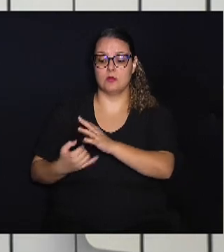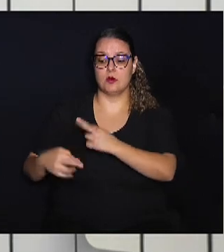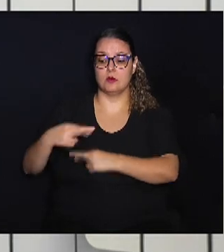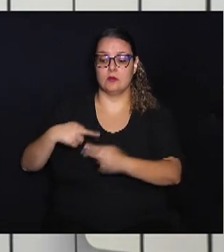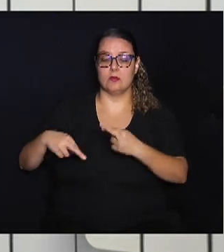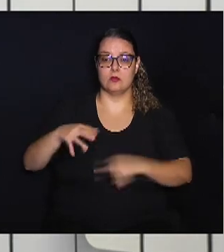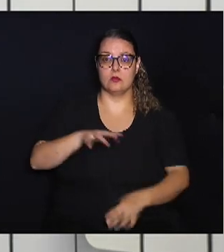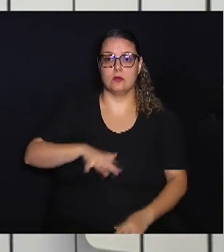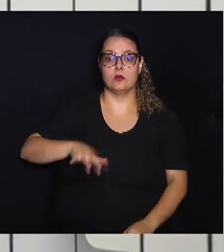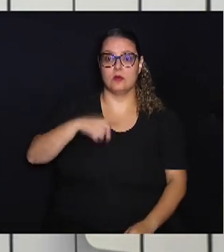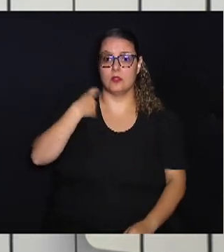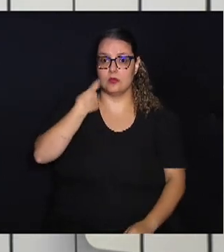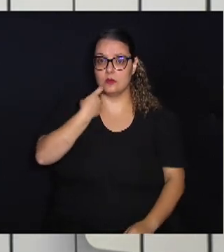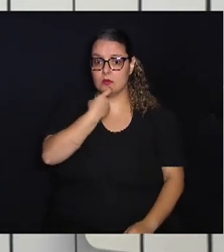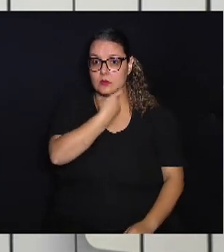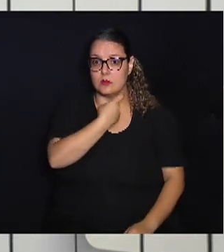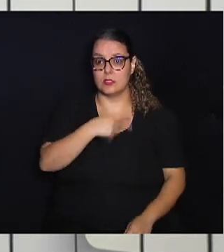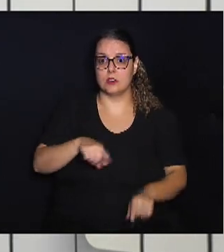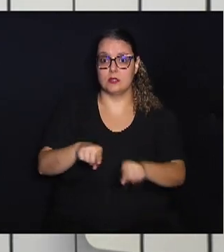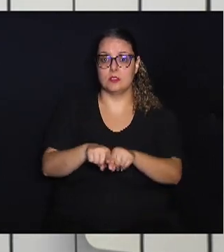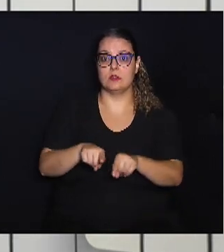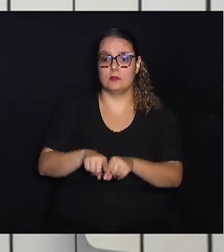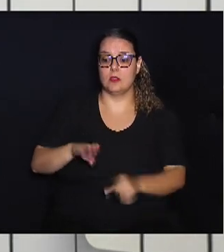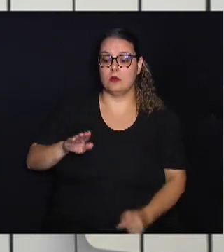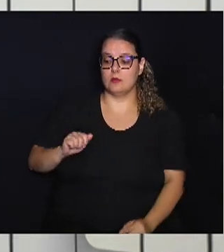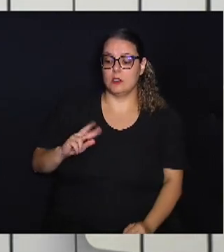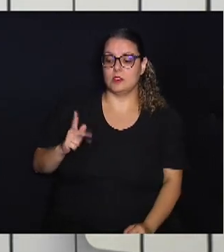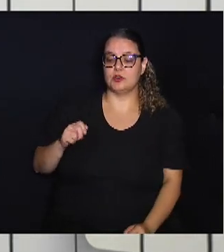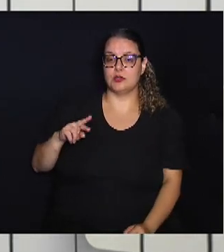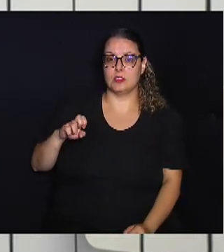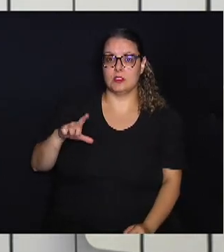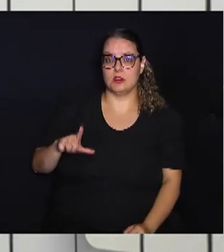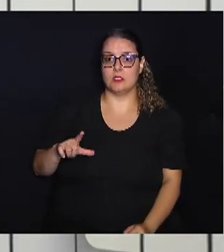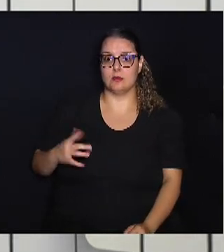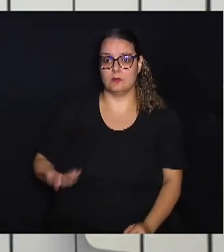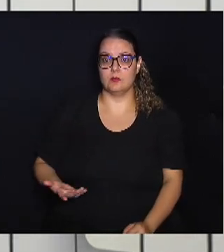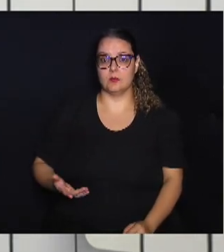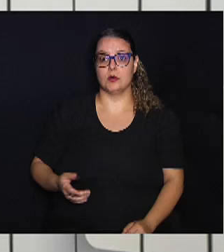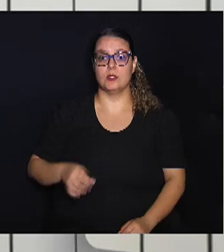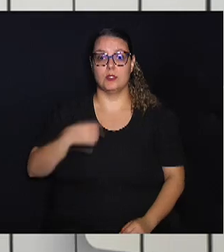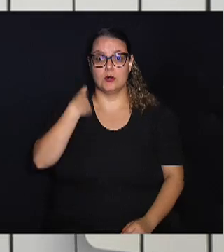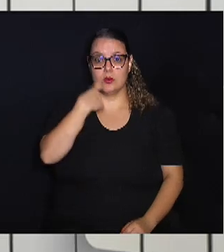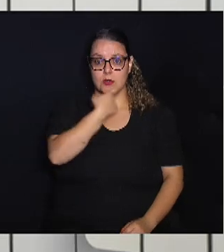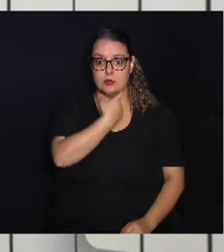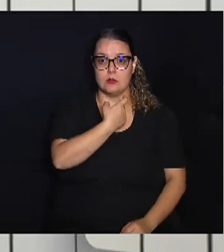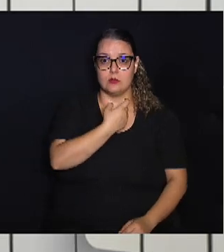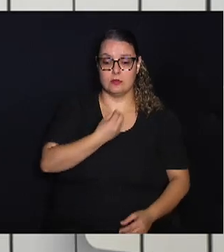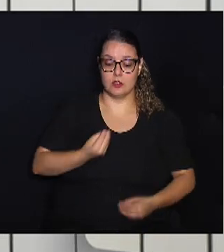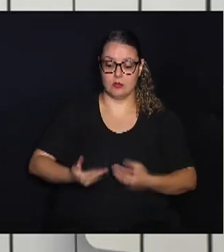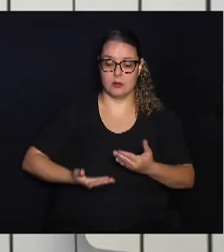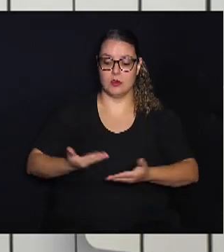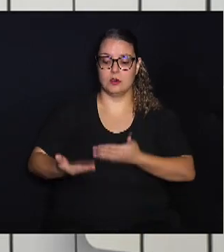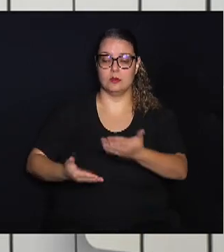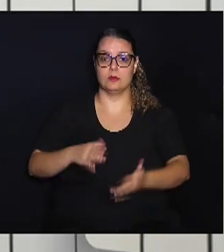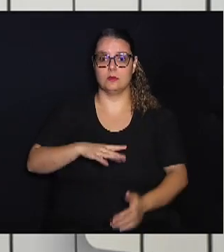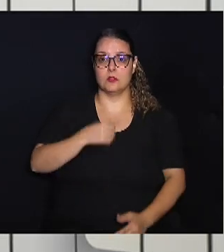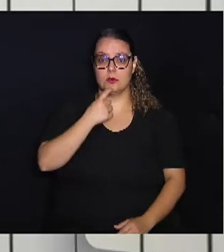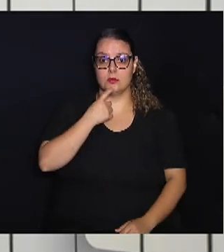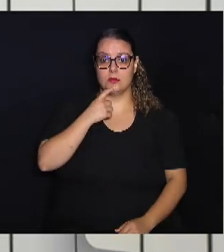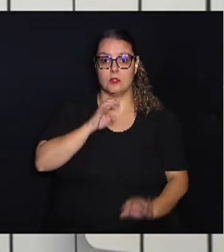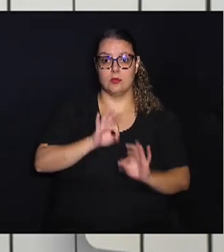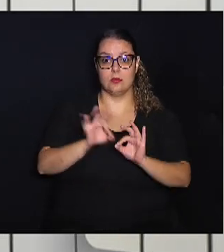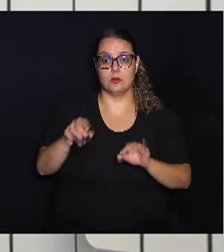área odontológica e bacharéis em odontologia que tenham prestado no município de Campinas ou fora